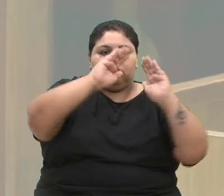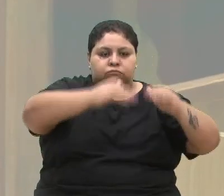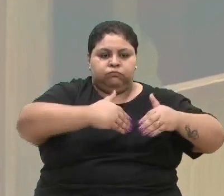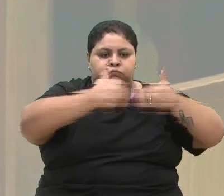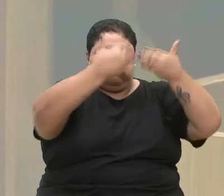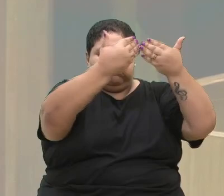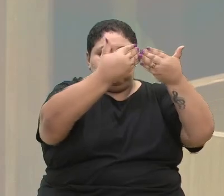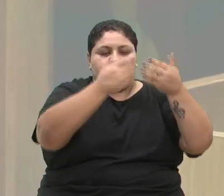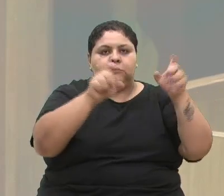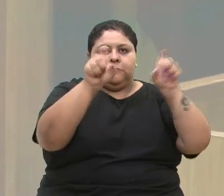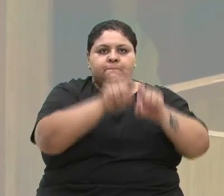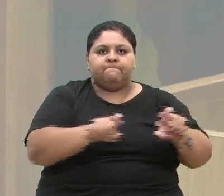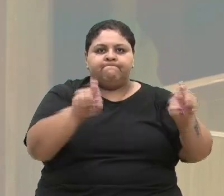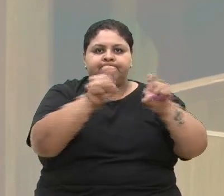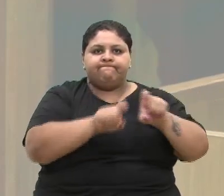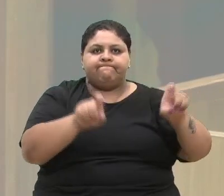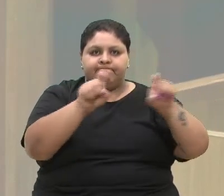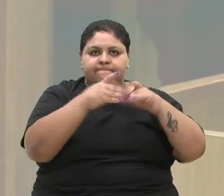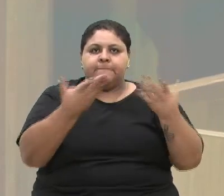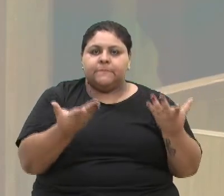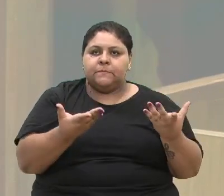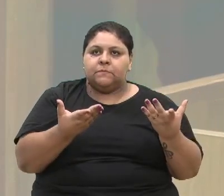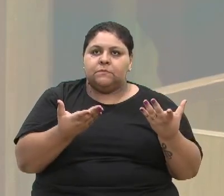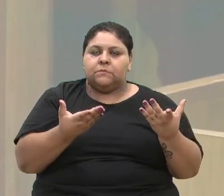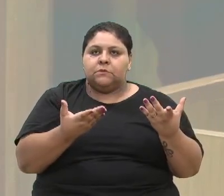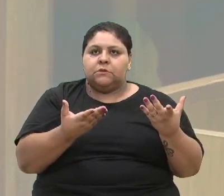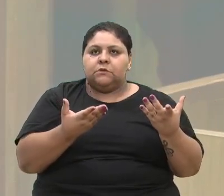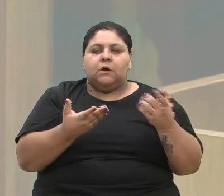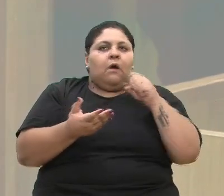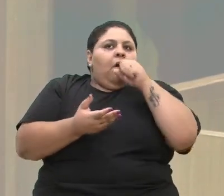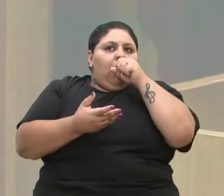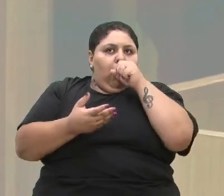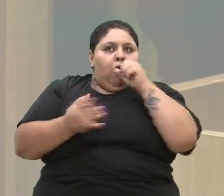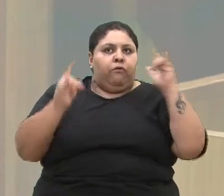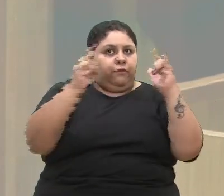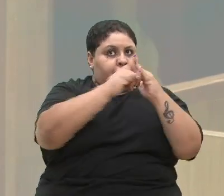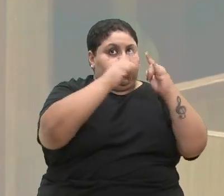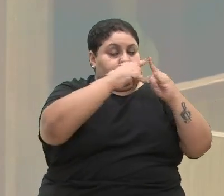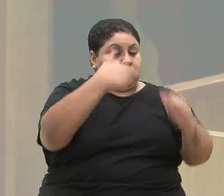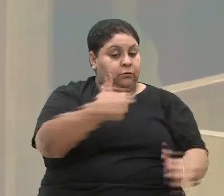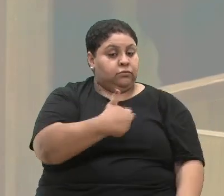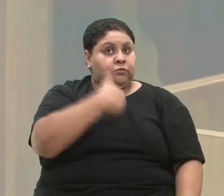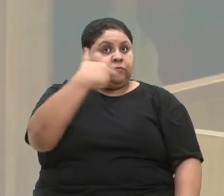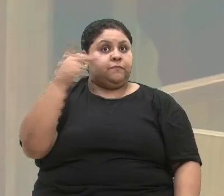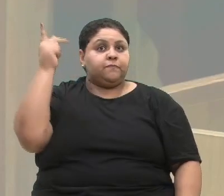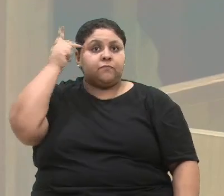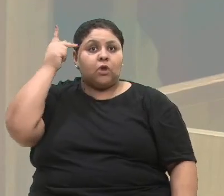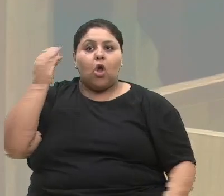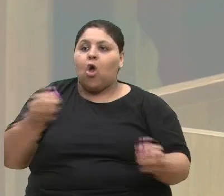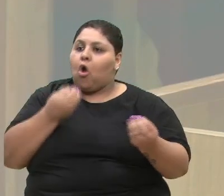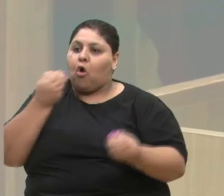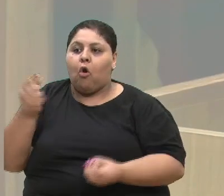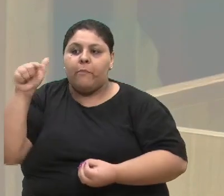computadores. Como é que, segundo a Fundação Getúlio Vargas de São Paulo, como é que a gente não aplica isso em Caxias do Sul?